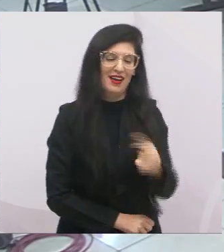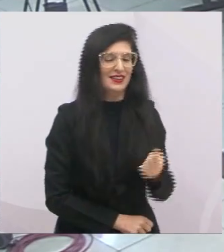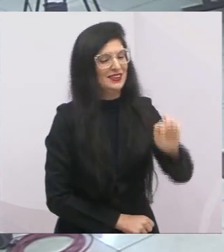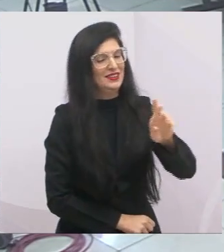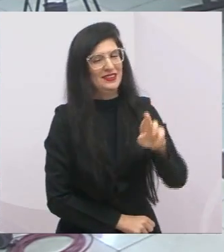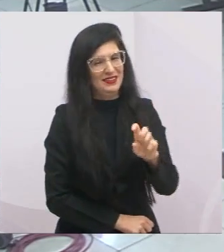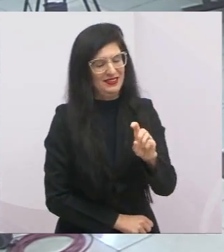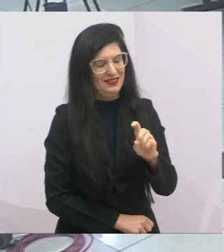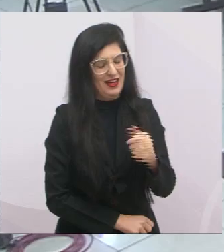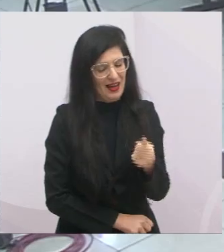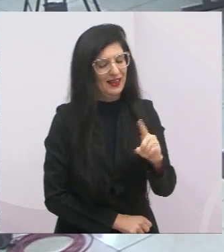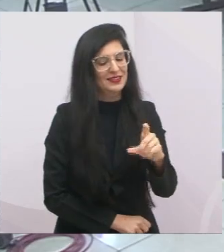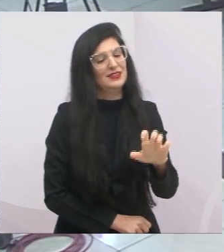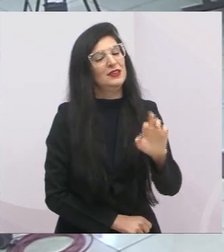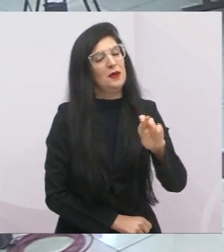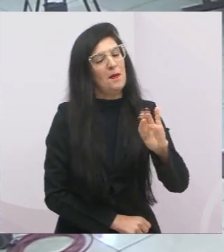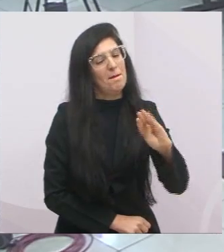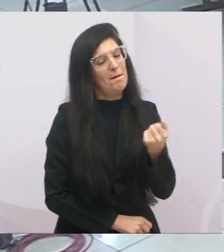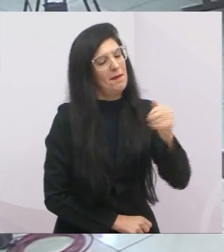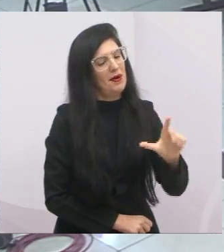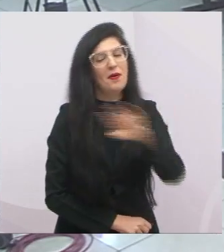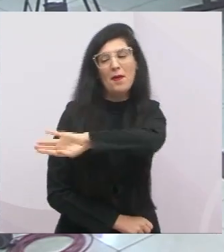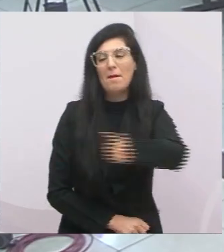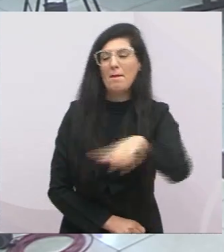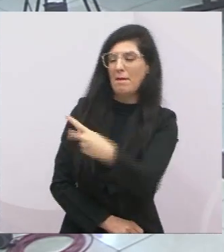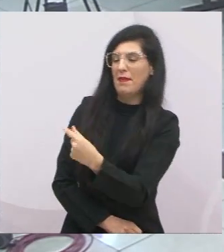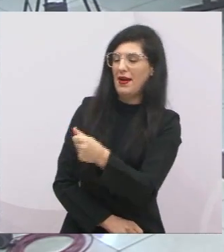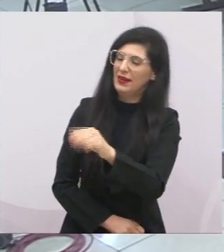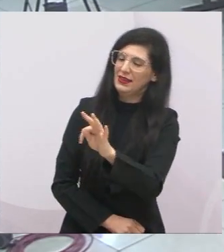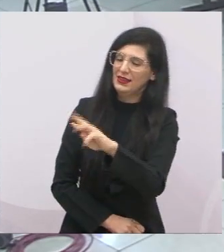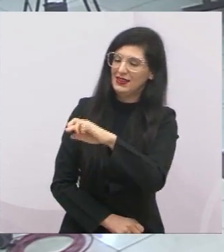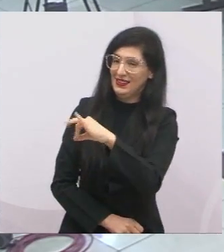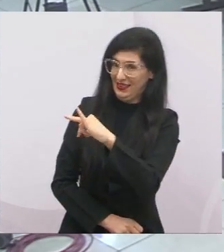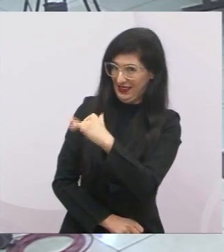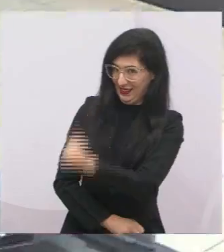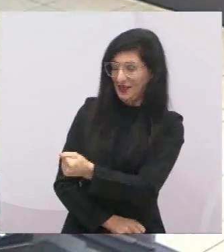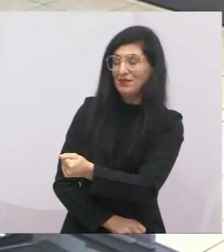Aderbal Sodré, Patrícia Juliane,